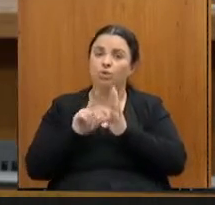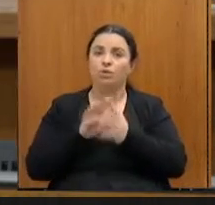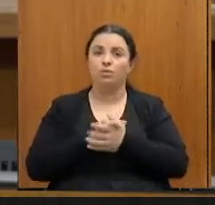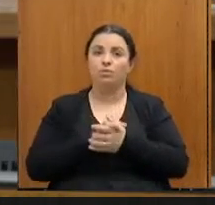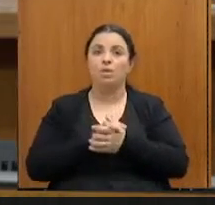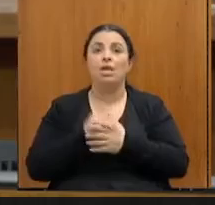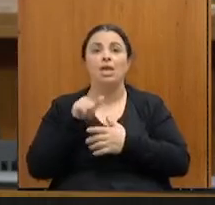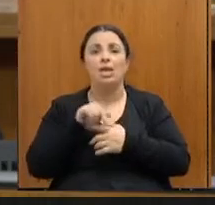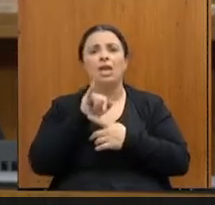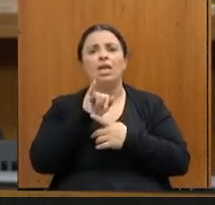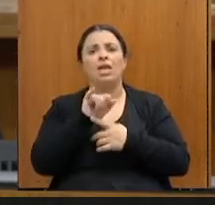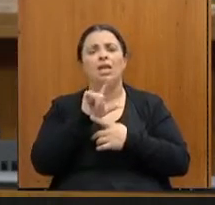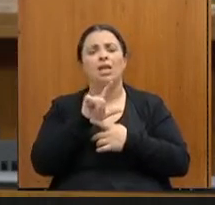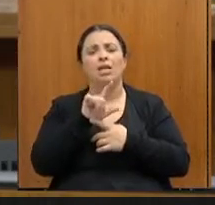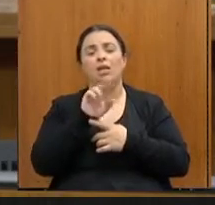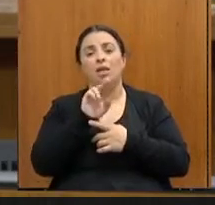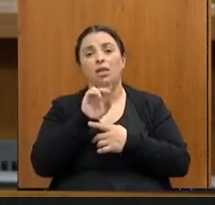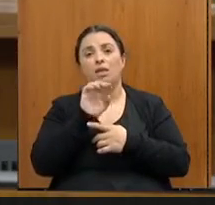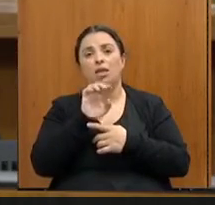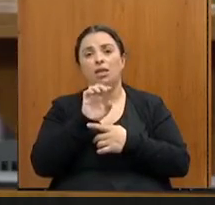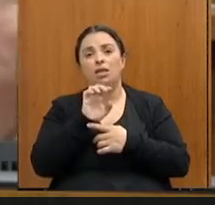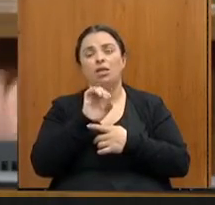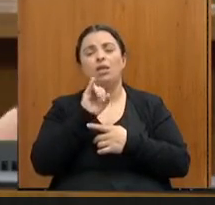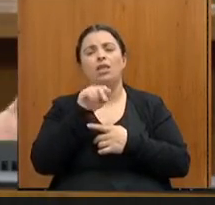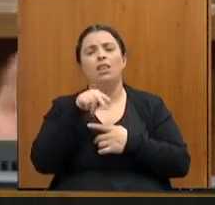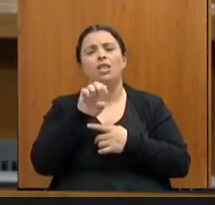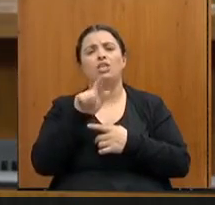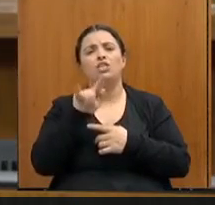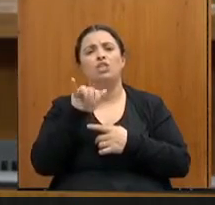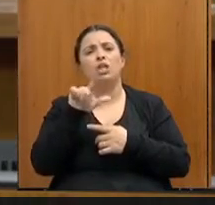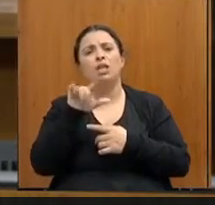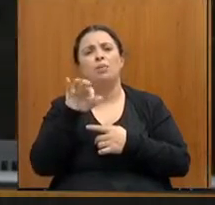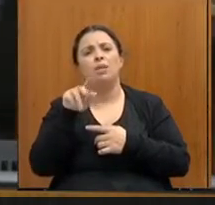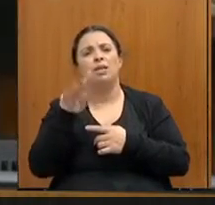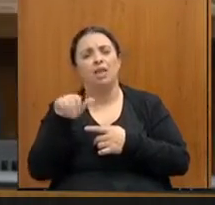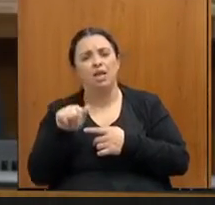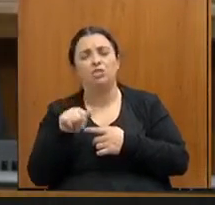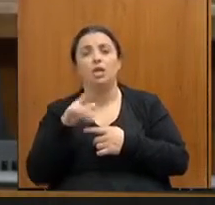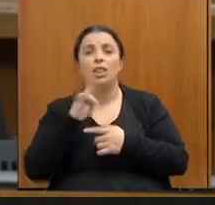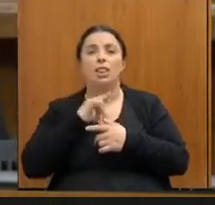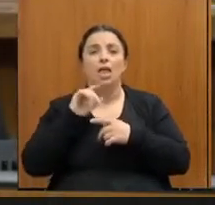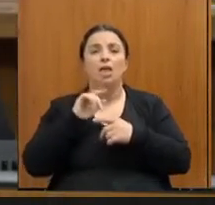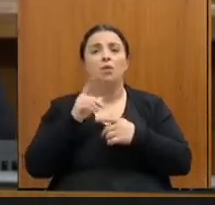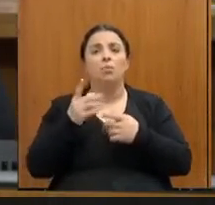tem uma única a cotação muitas vezes debilidades tem várias cotações